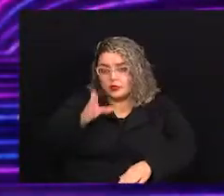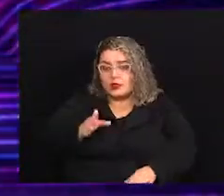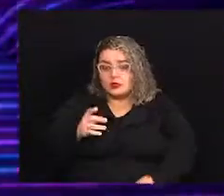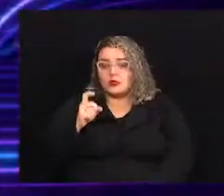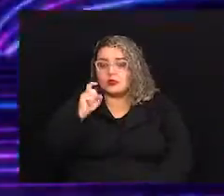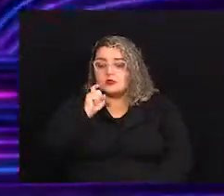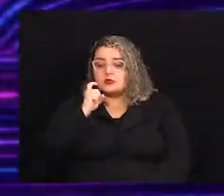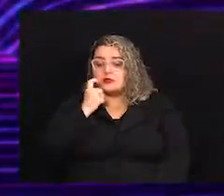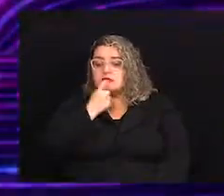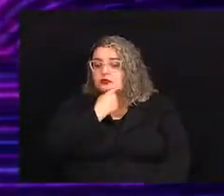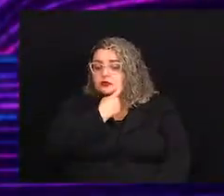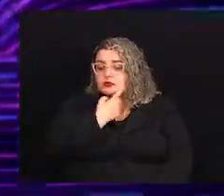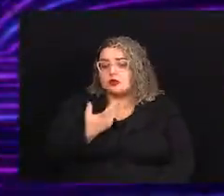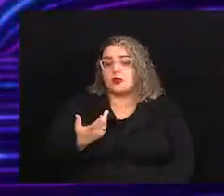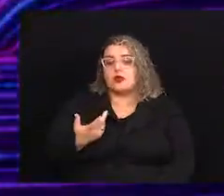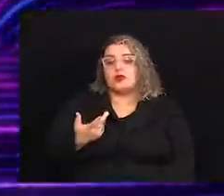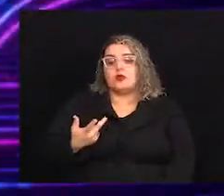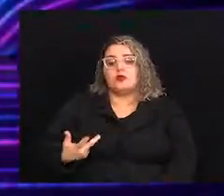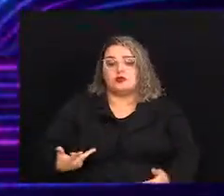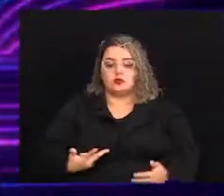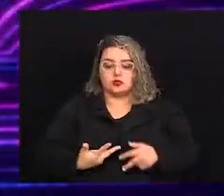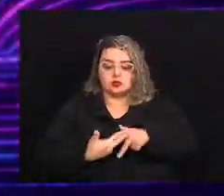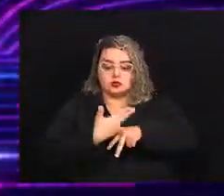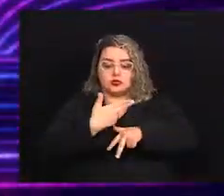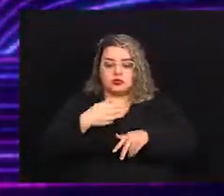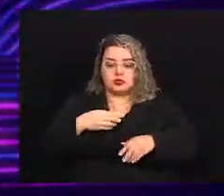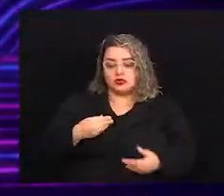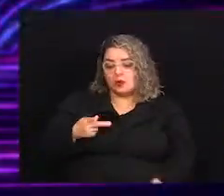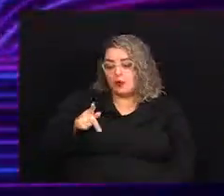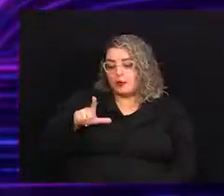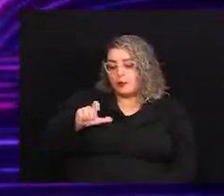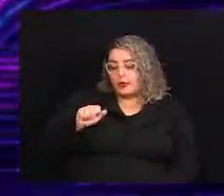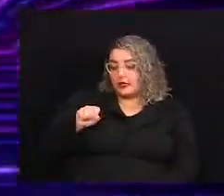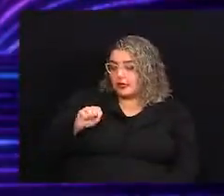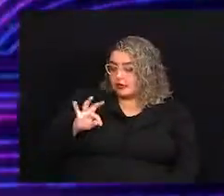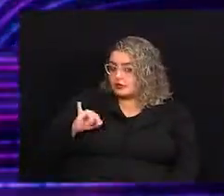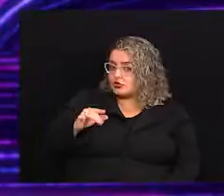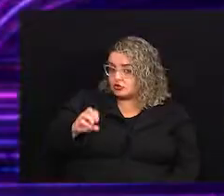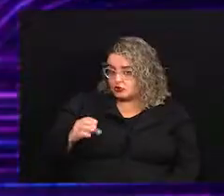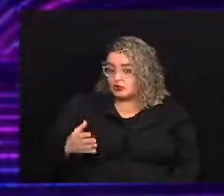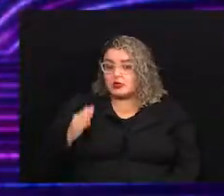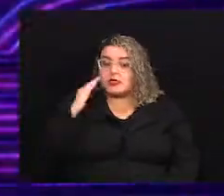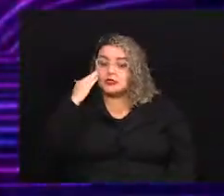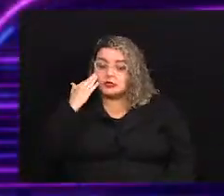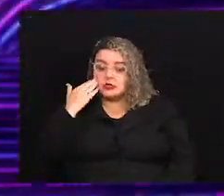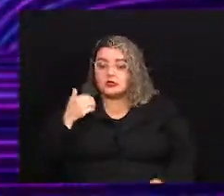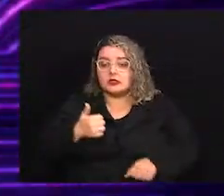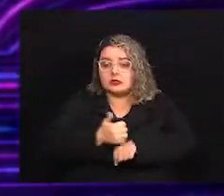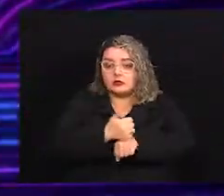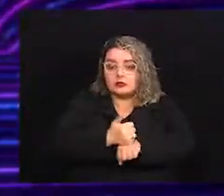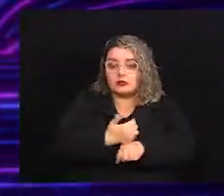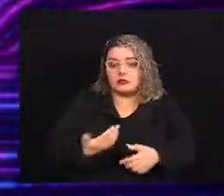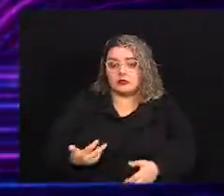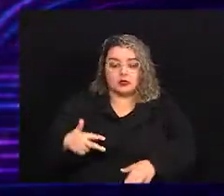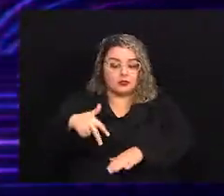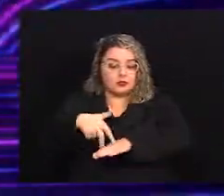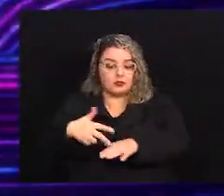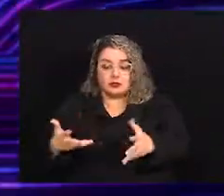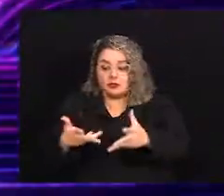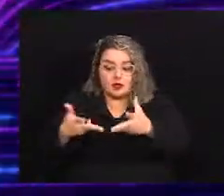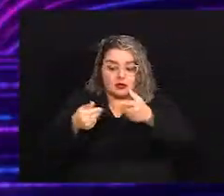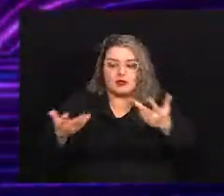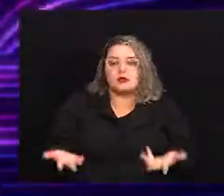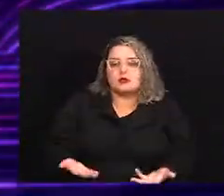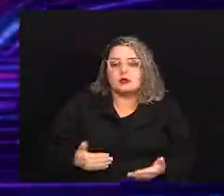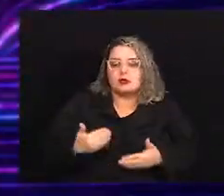um dentista ou um cirurgião plástico, você vai ter que entender um pouquinho da profissão deles para que o personagem seja crível, né?